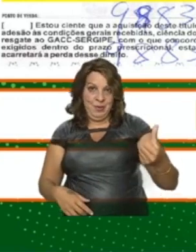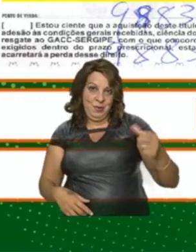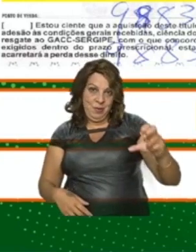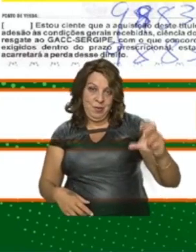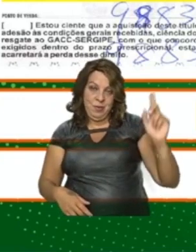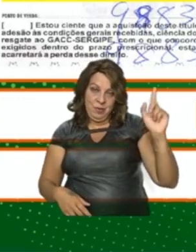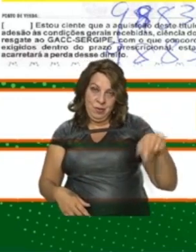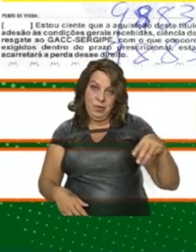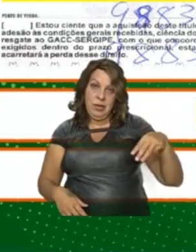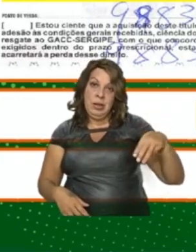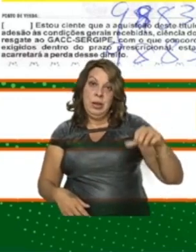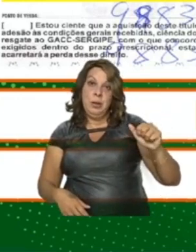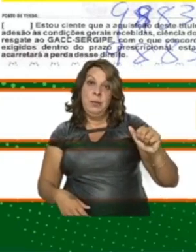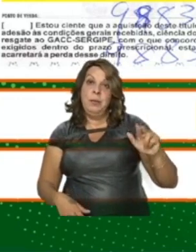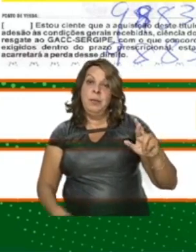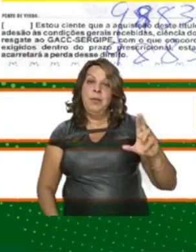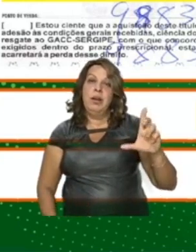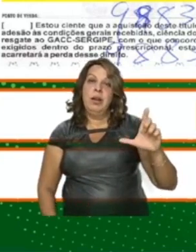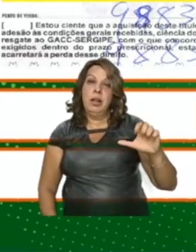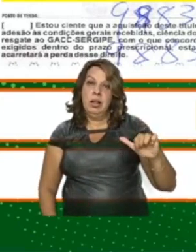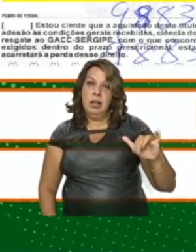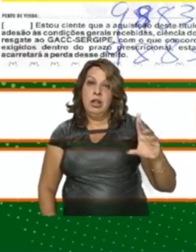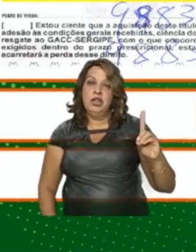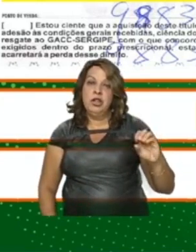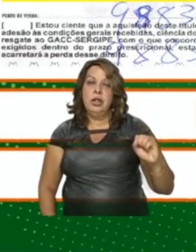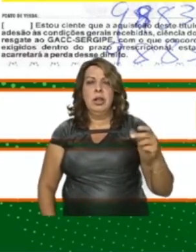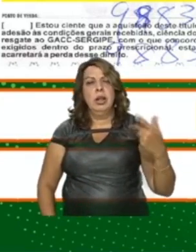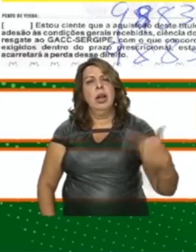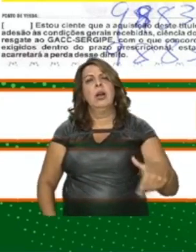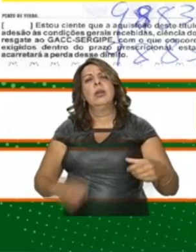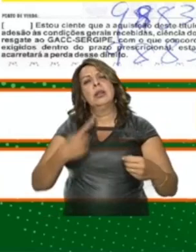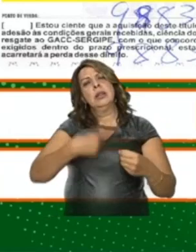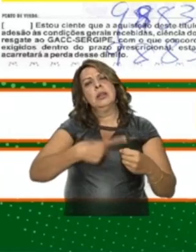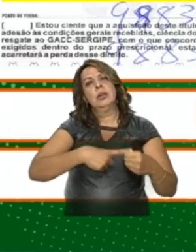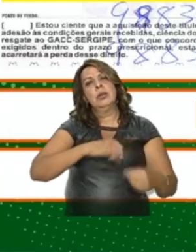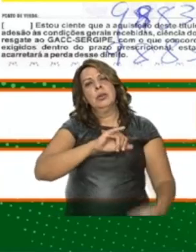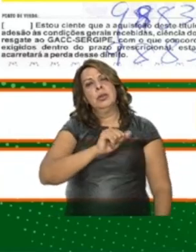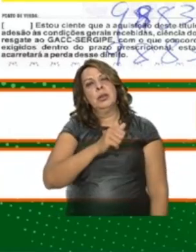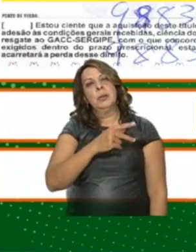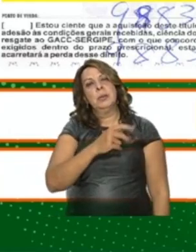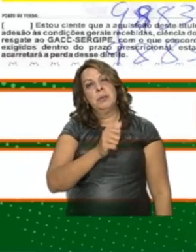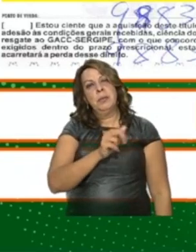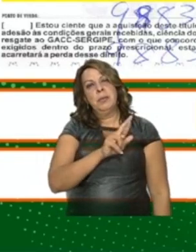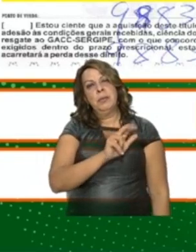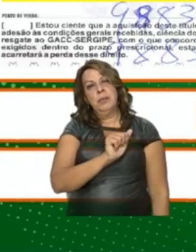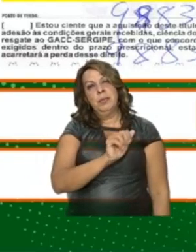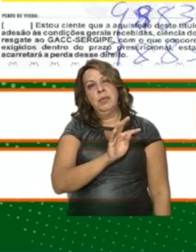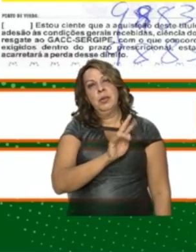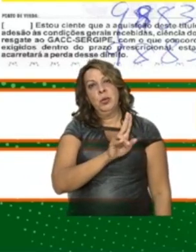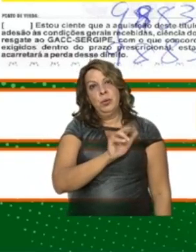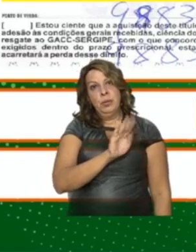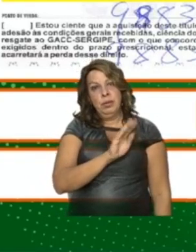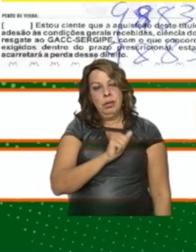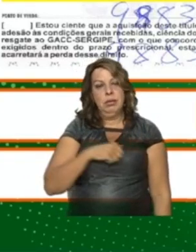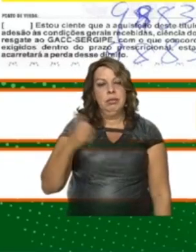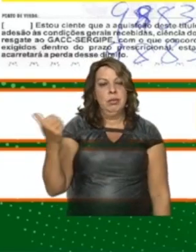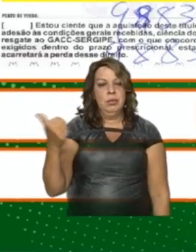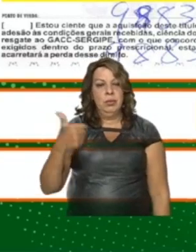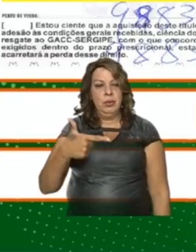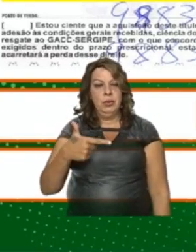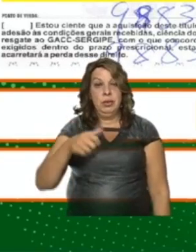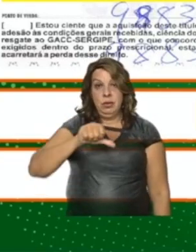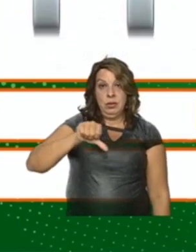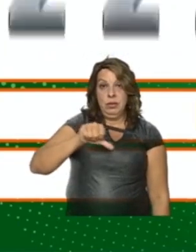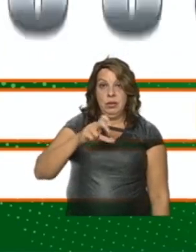004665, Marleide dos Santos, do Centro de Japaratuba, Regional Capela. E aqui, olha só, 129958,